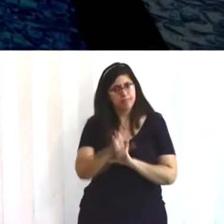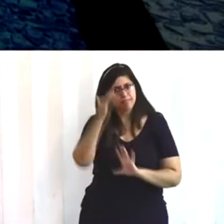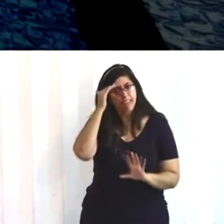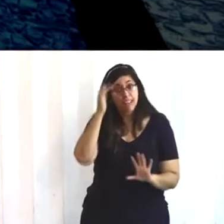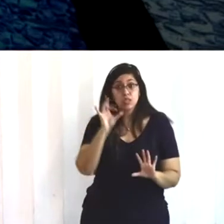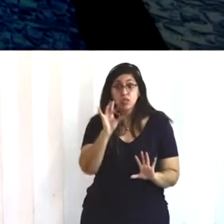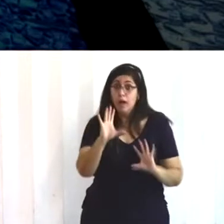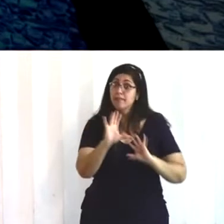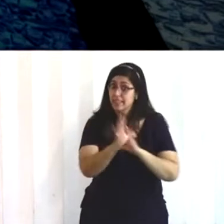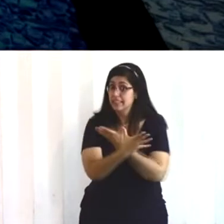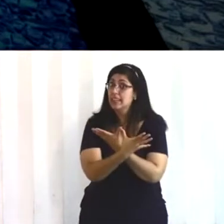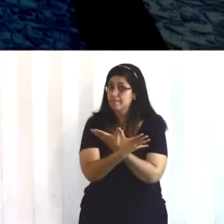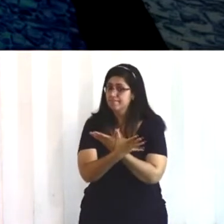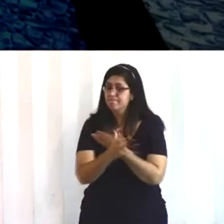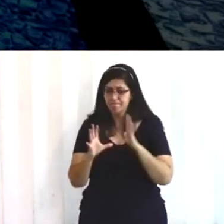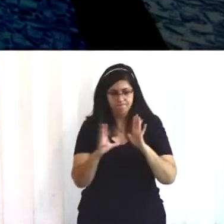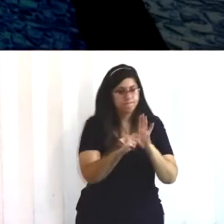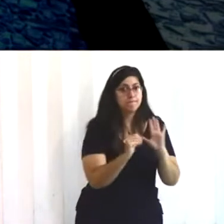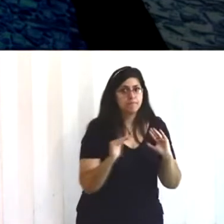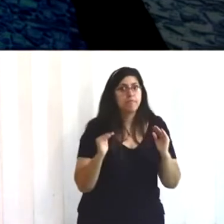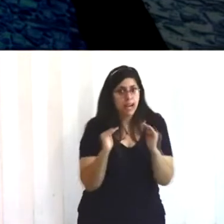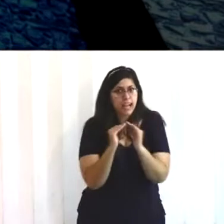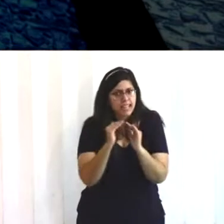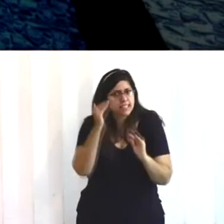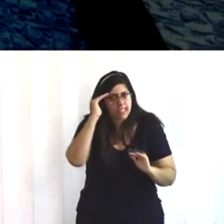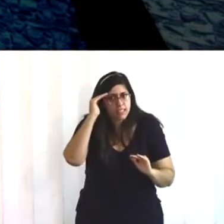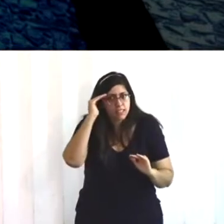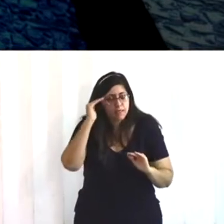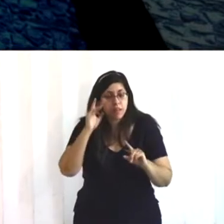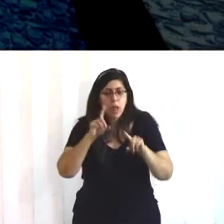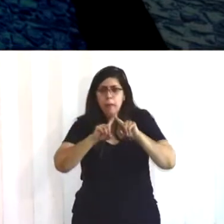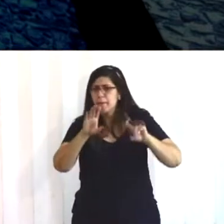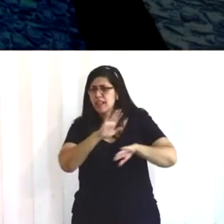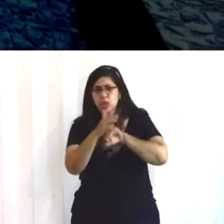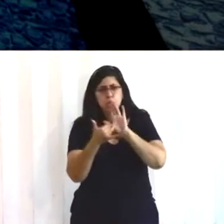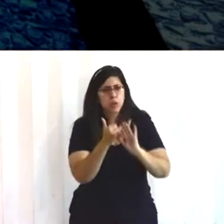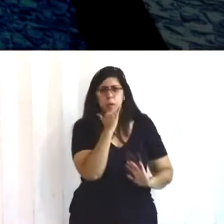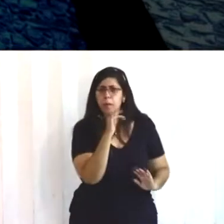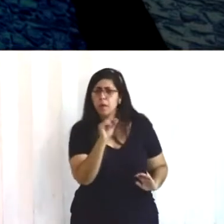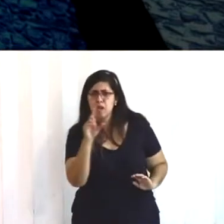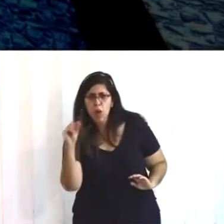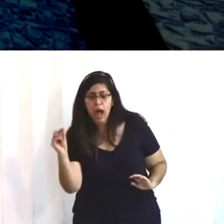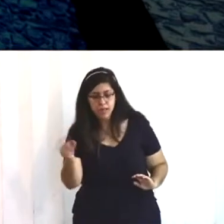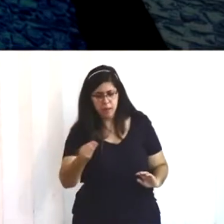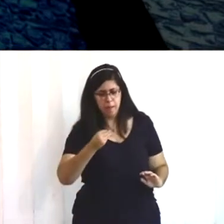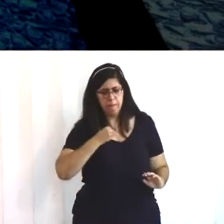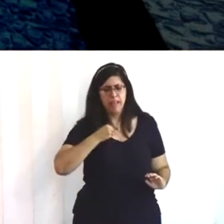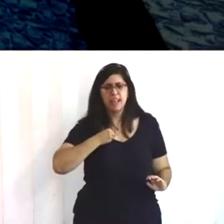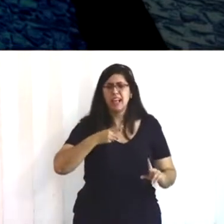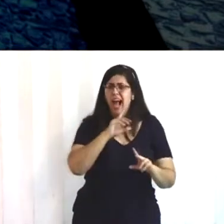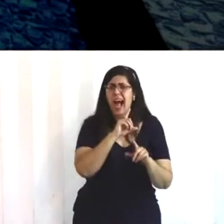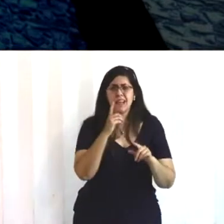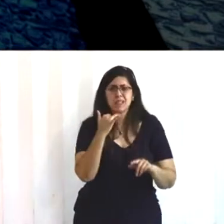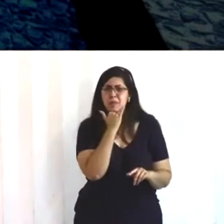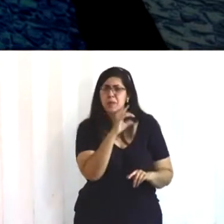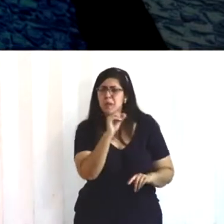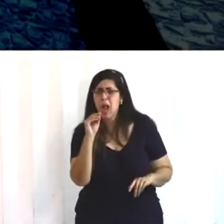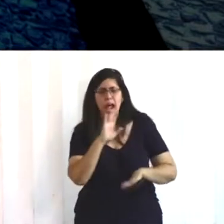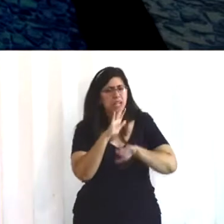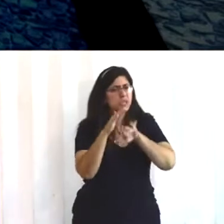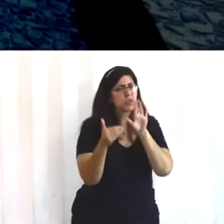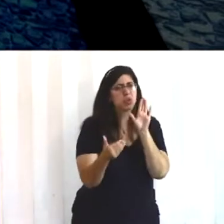casa. Em verdade vos digo que tudo será perdoado aos filhos dos homens, os pecados e as blasfêmias